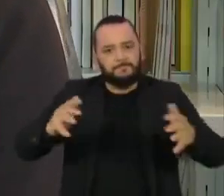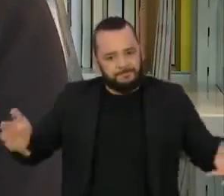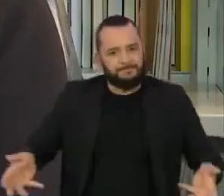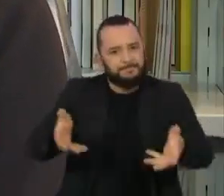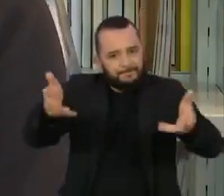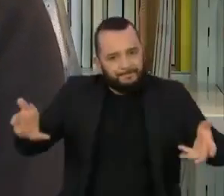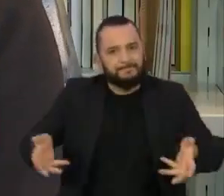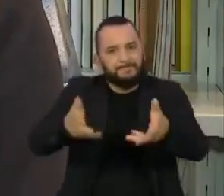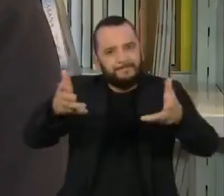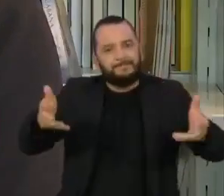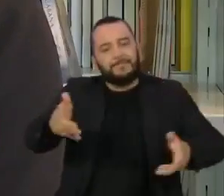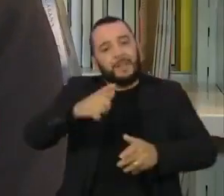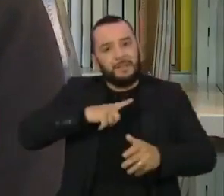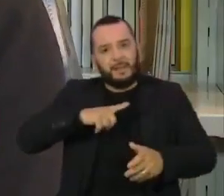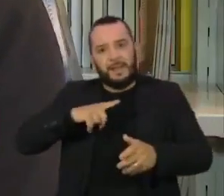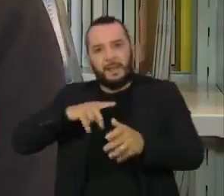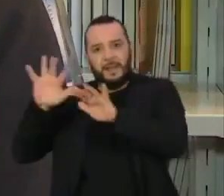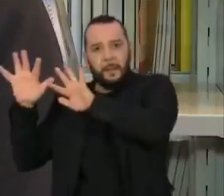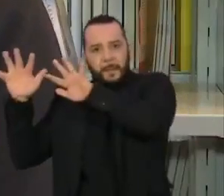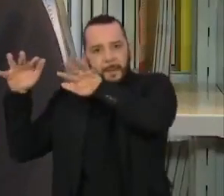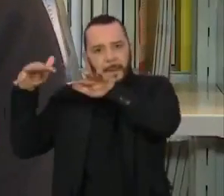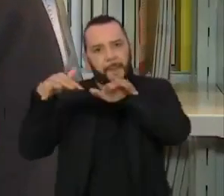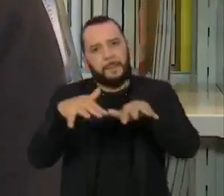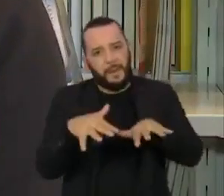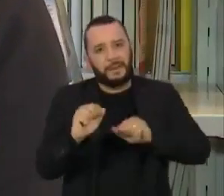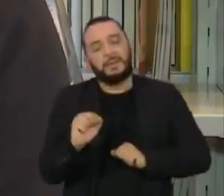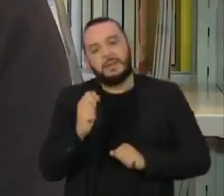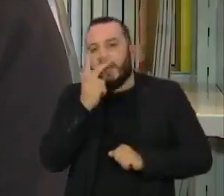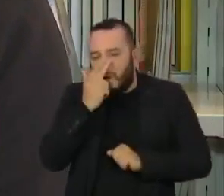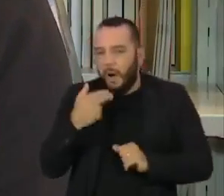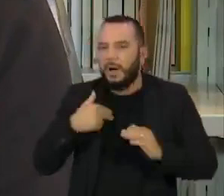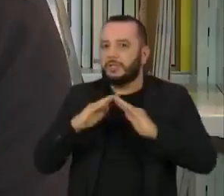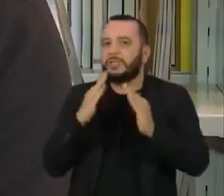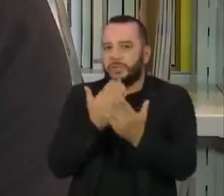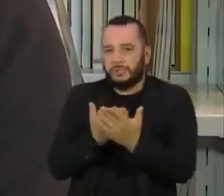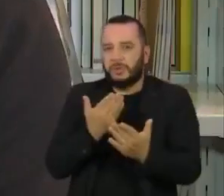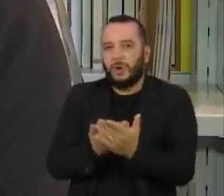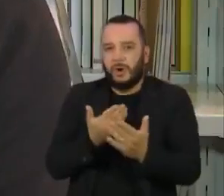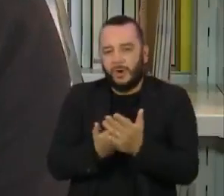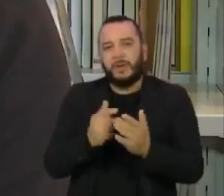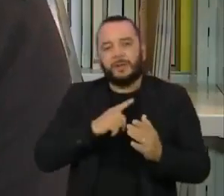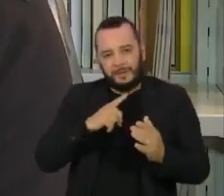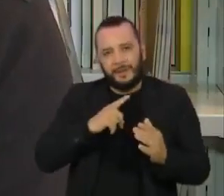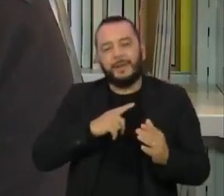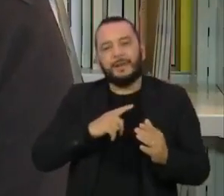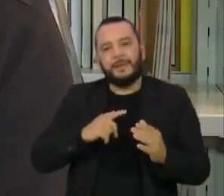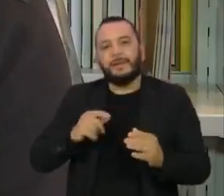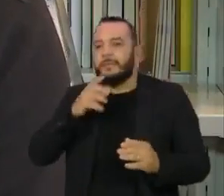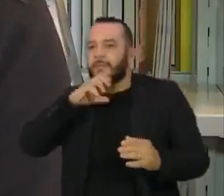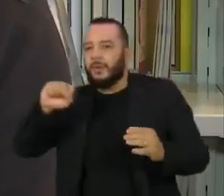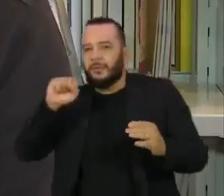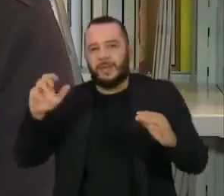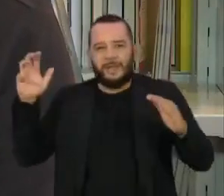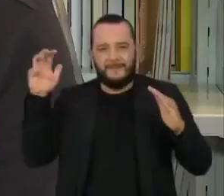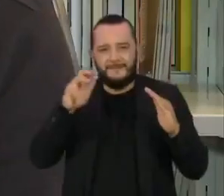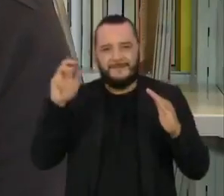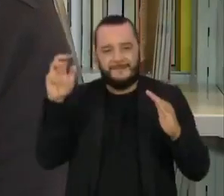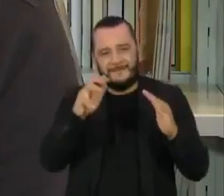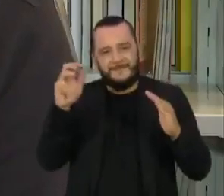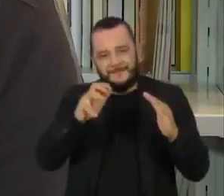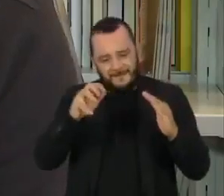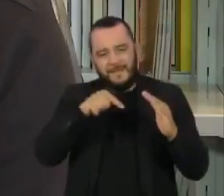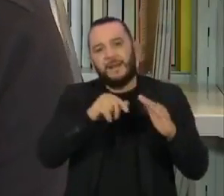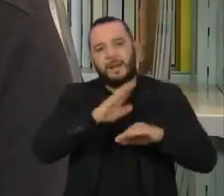visibilidade, e eu acho que a escola, com inspiração freiriana, tem uma contribuição importantíssima a